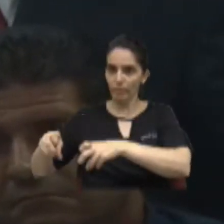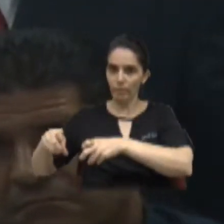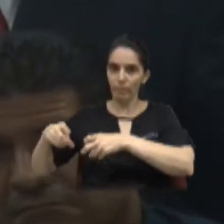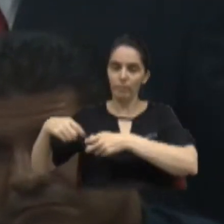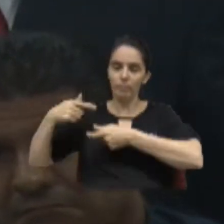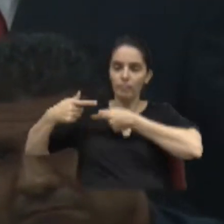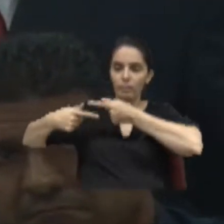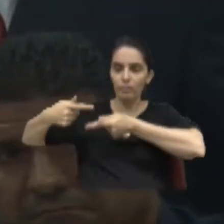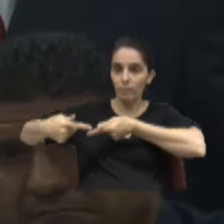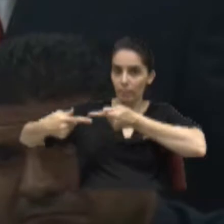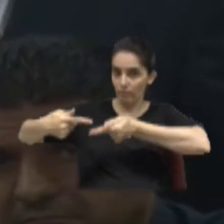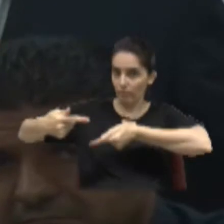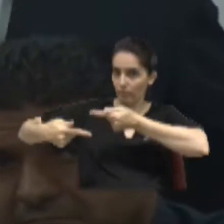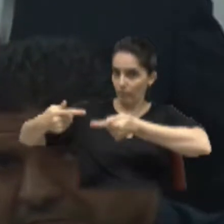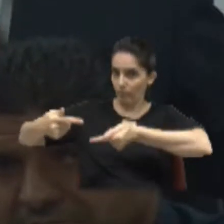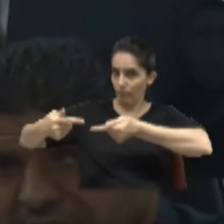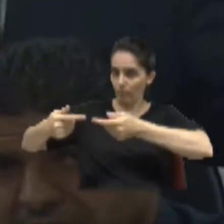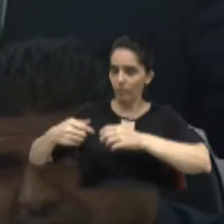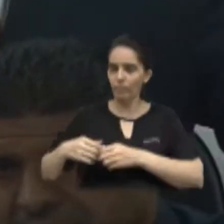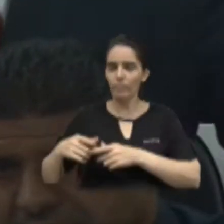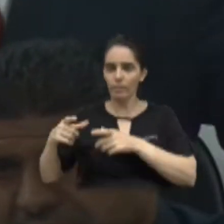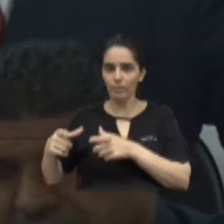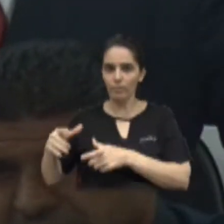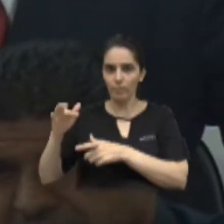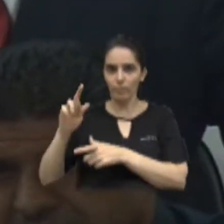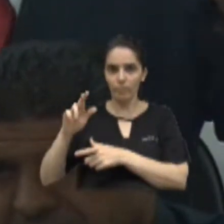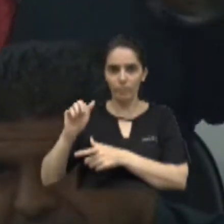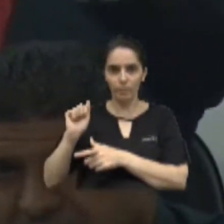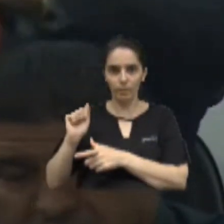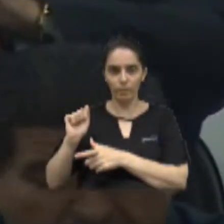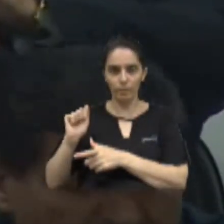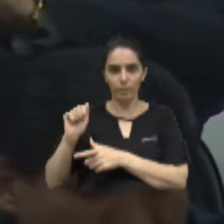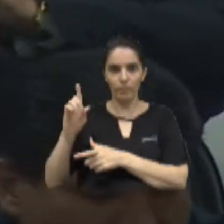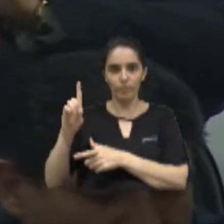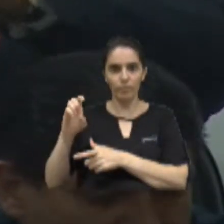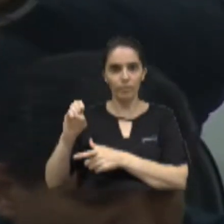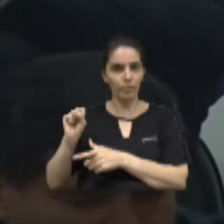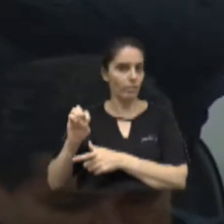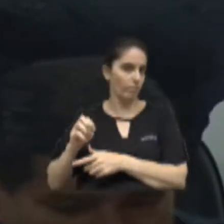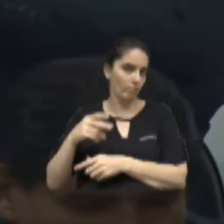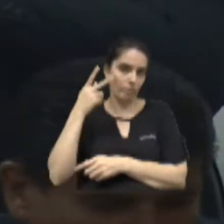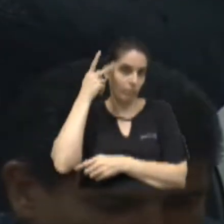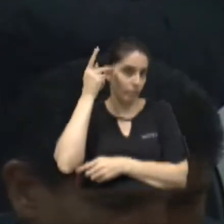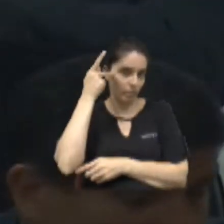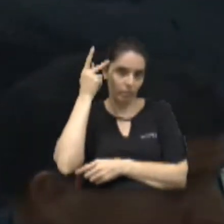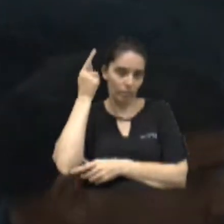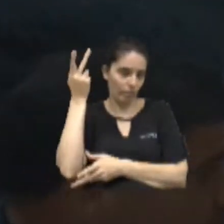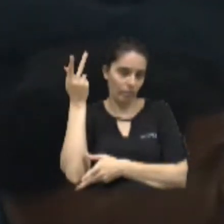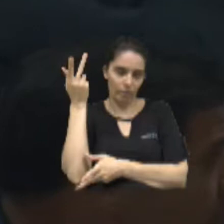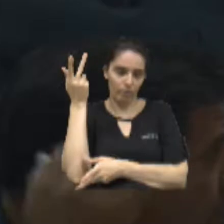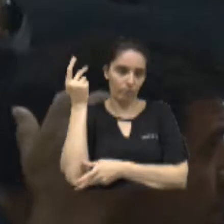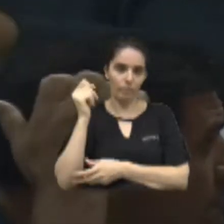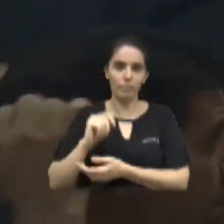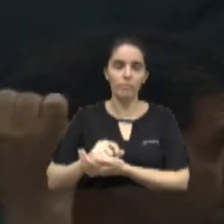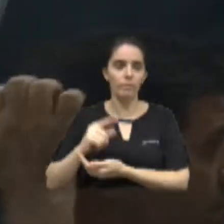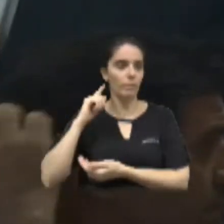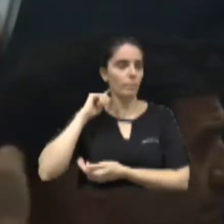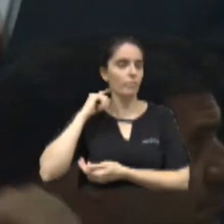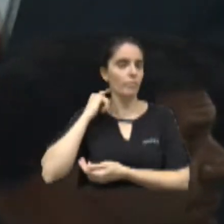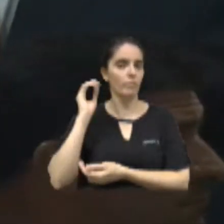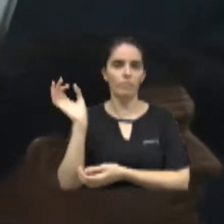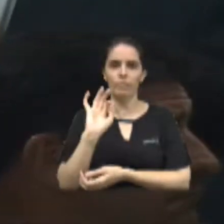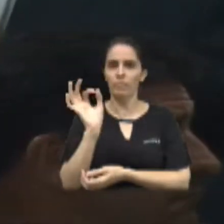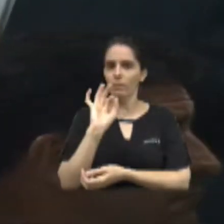área. E a área dos frades não é a área normal que tem lá, talvez, em outros